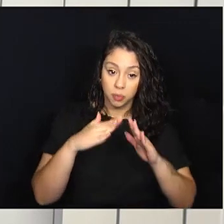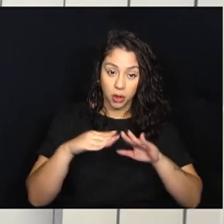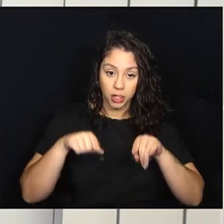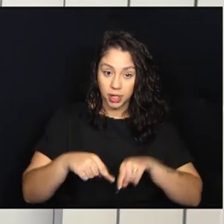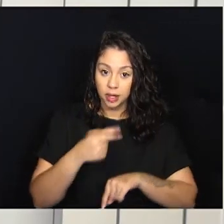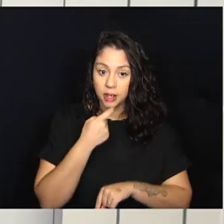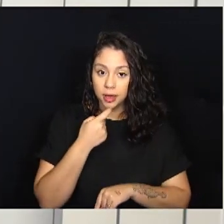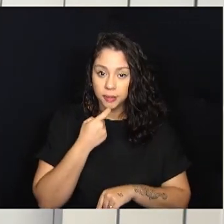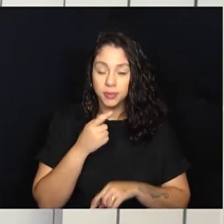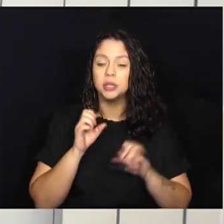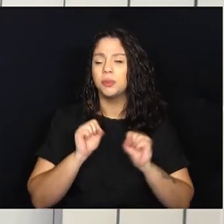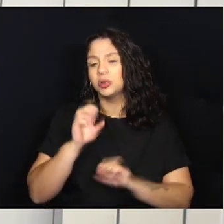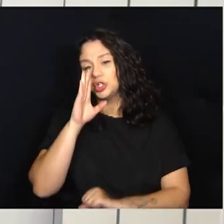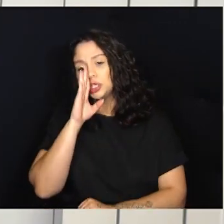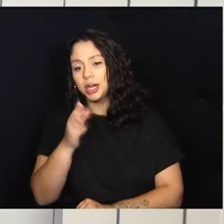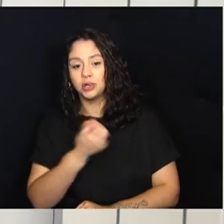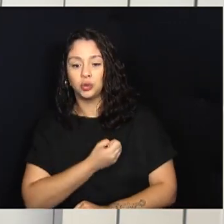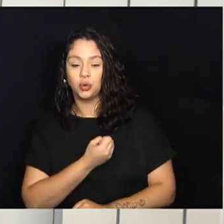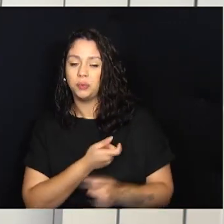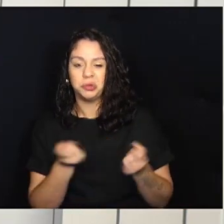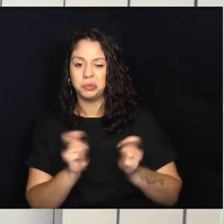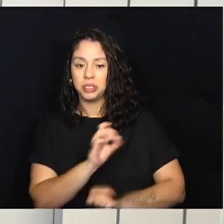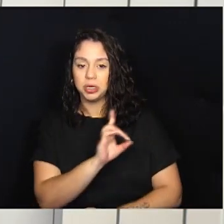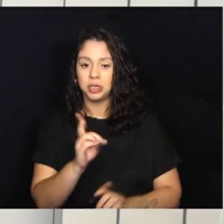e região, pode ir direto no